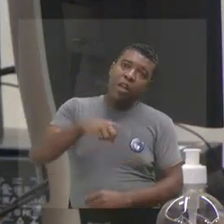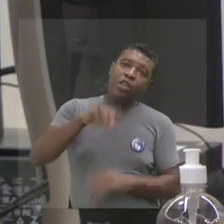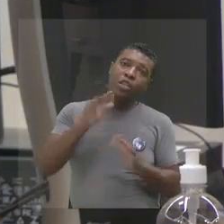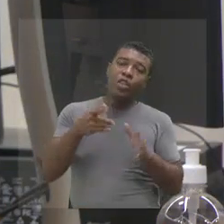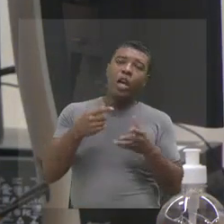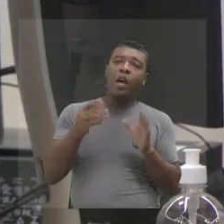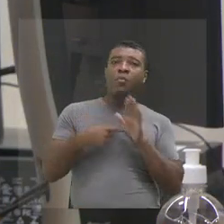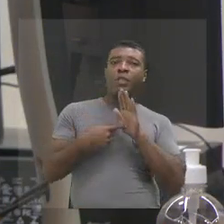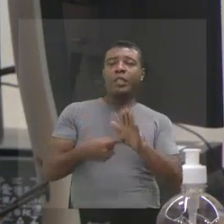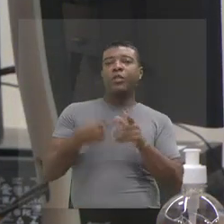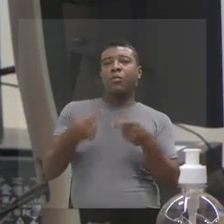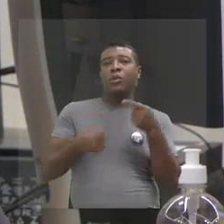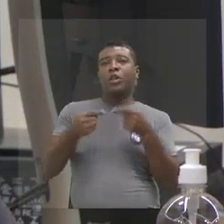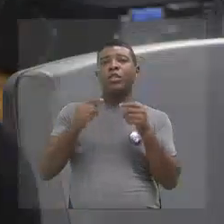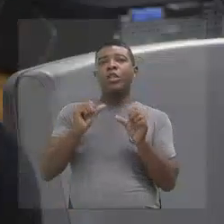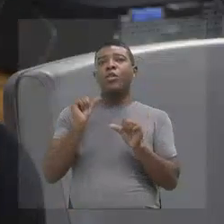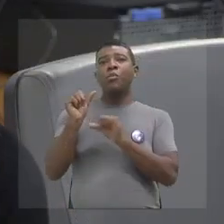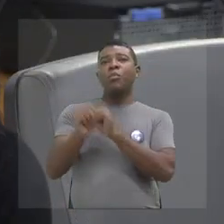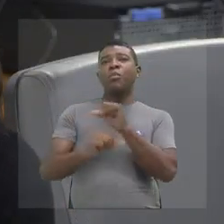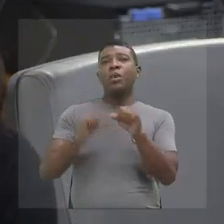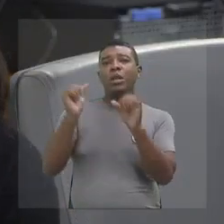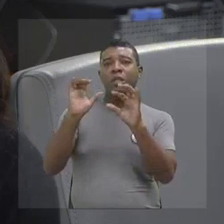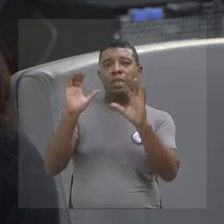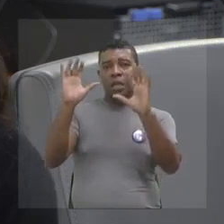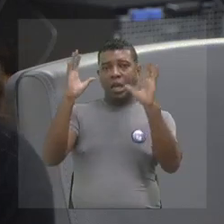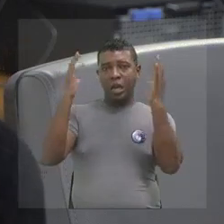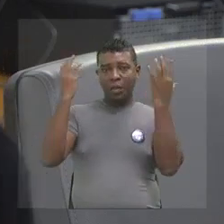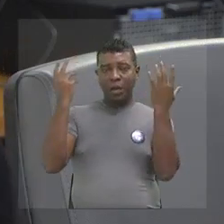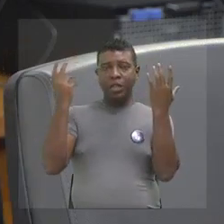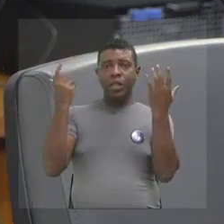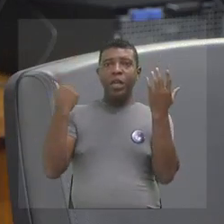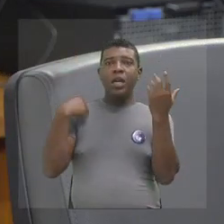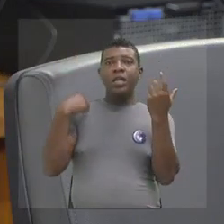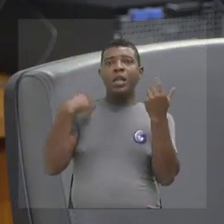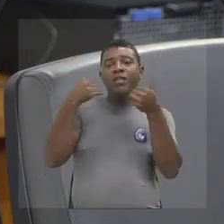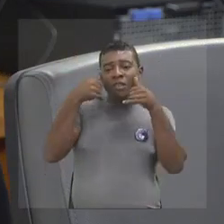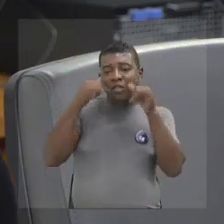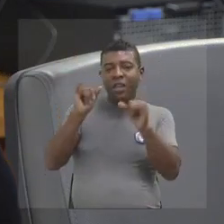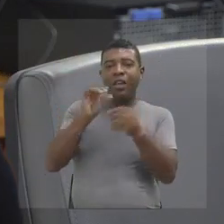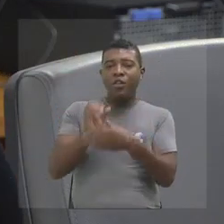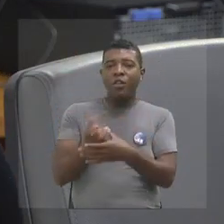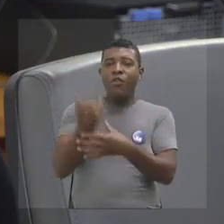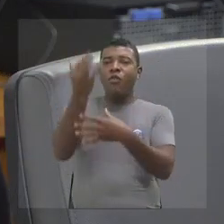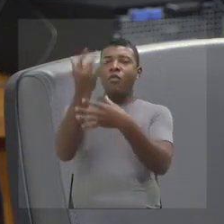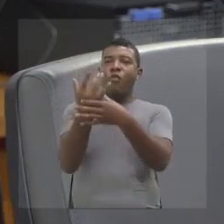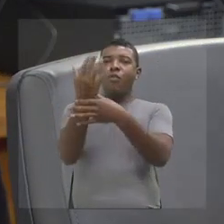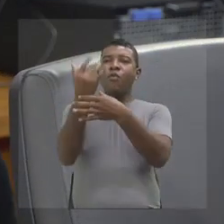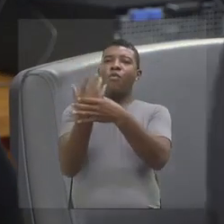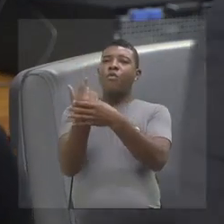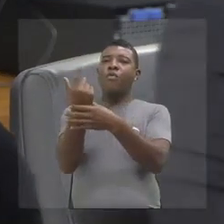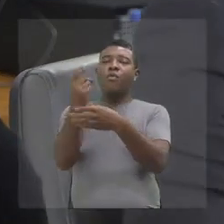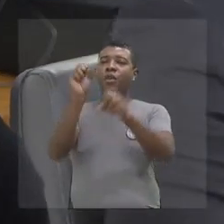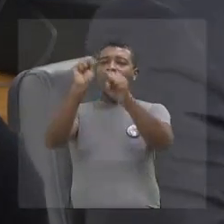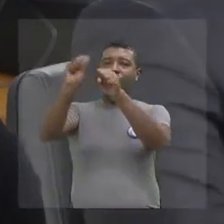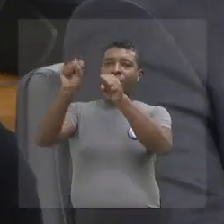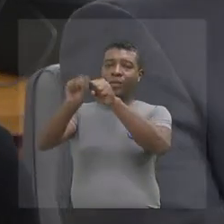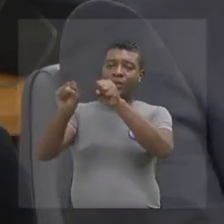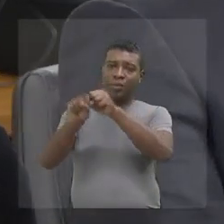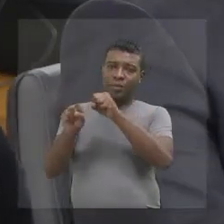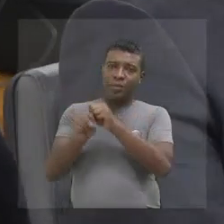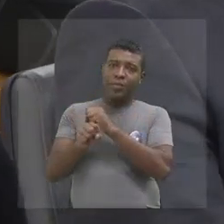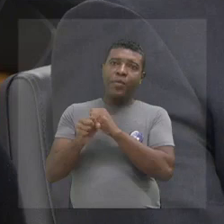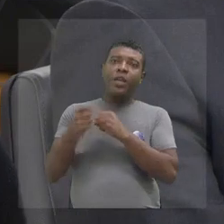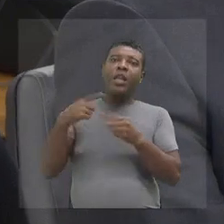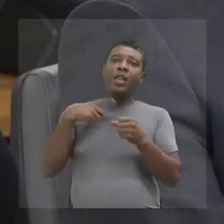que para além das ações de mitigação para redução de emissão de gases de de estufa nós temos uma política de adaptação